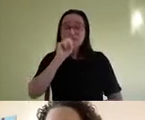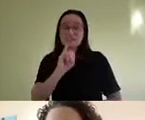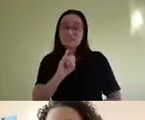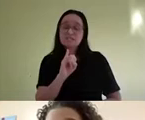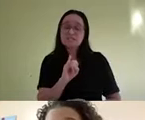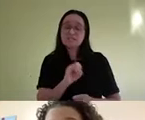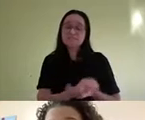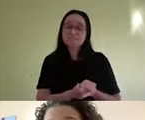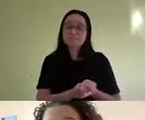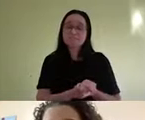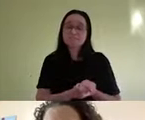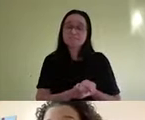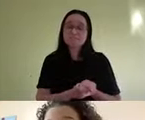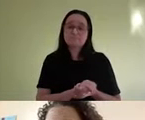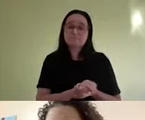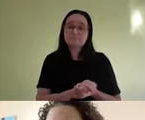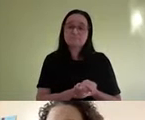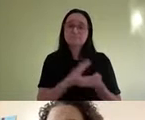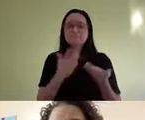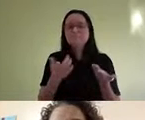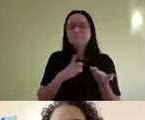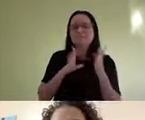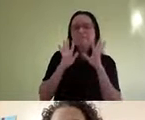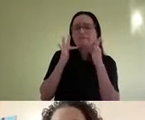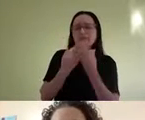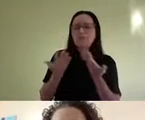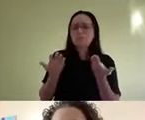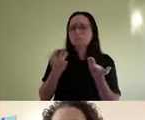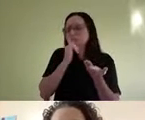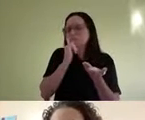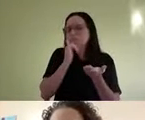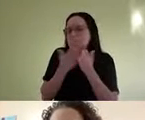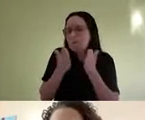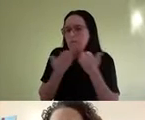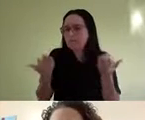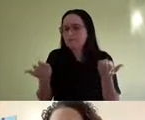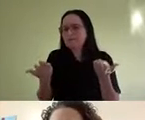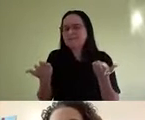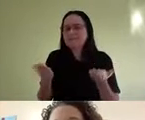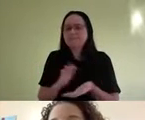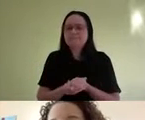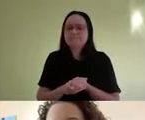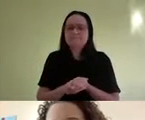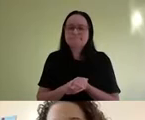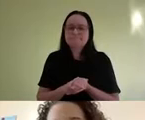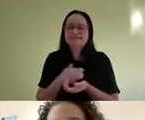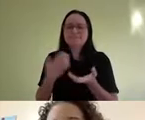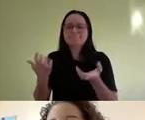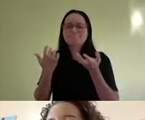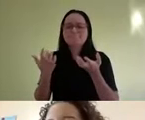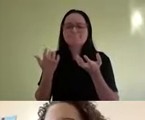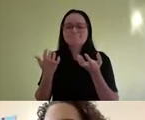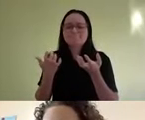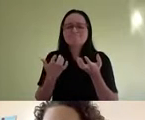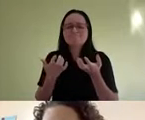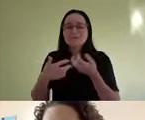às vezes de uma família com poucos recursos e você querer algo que às vezes é